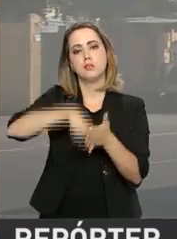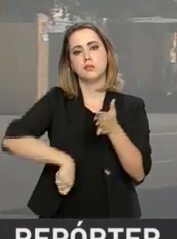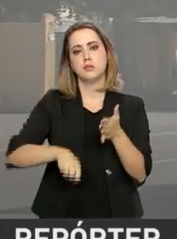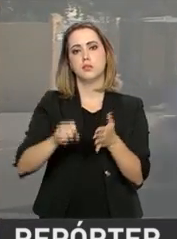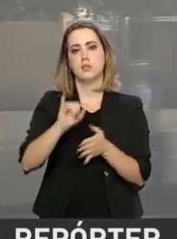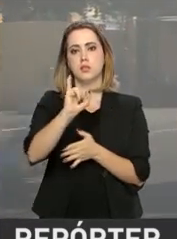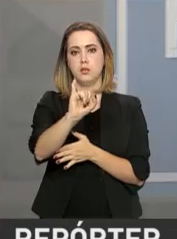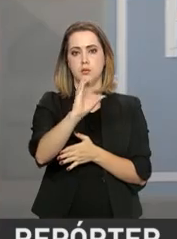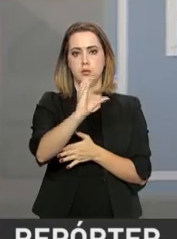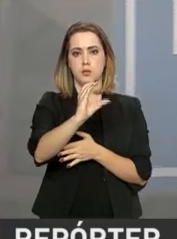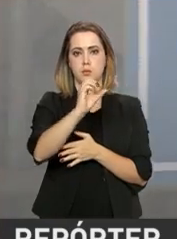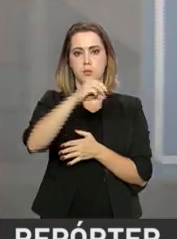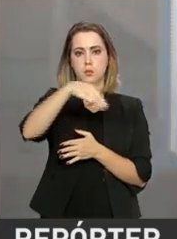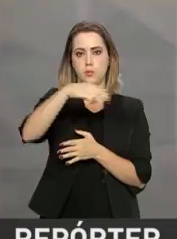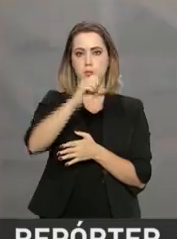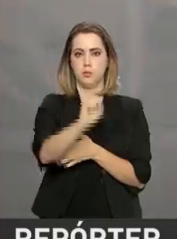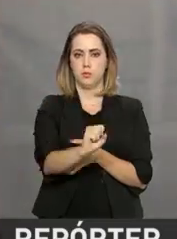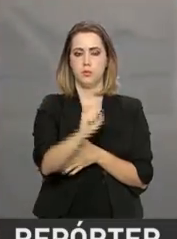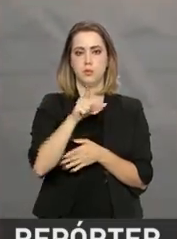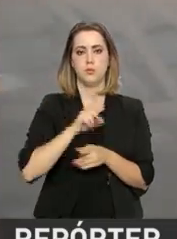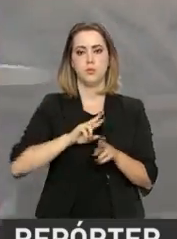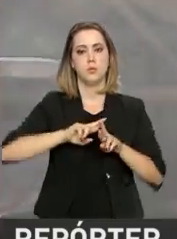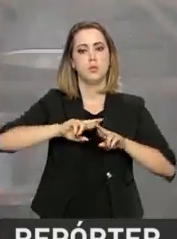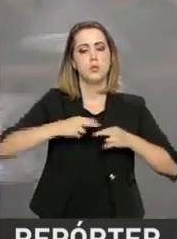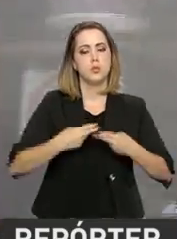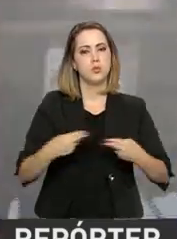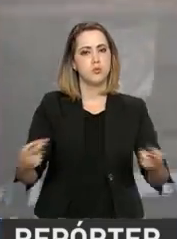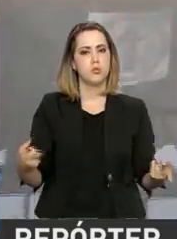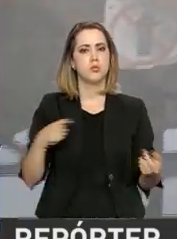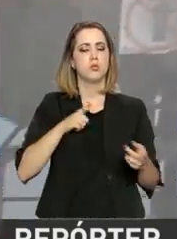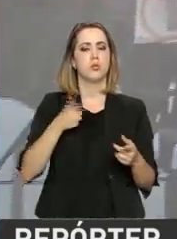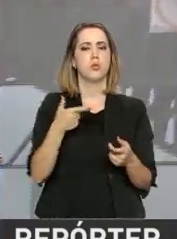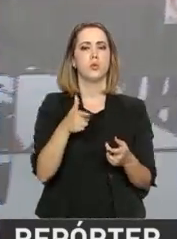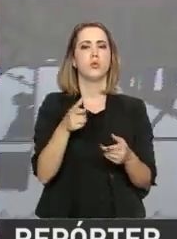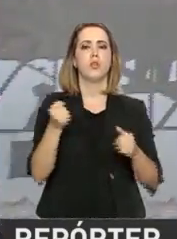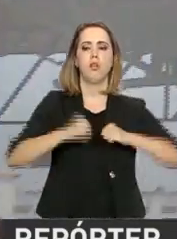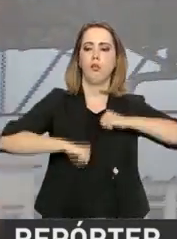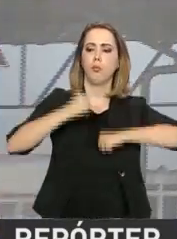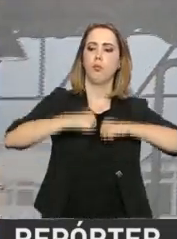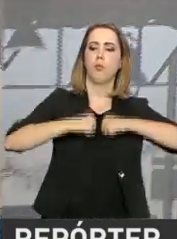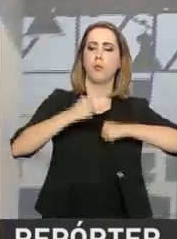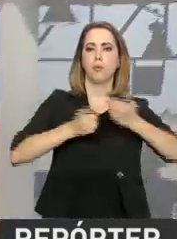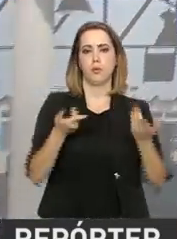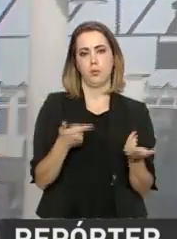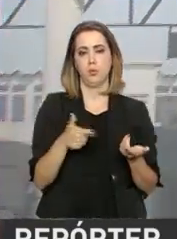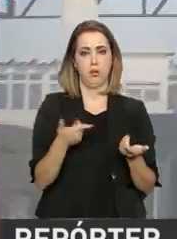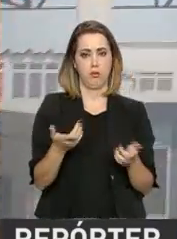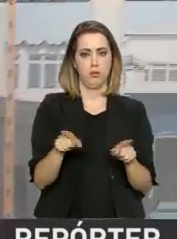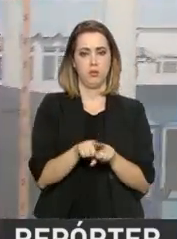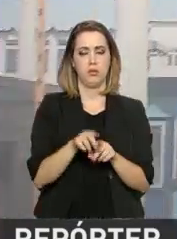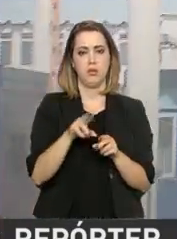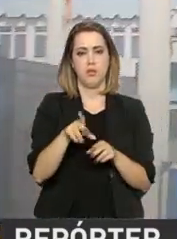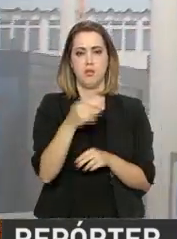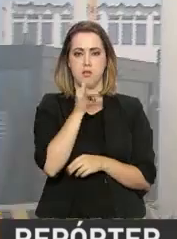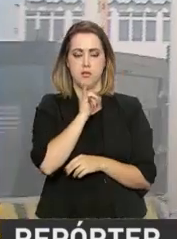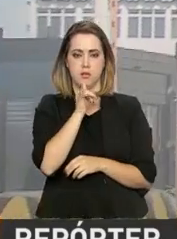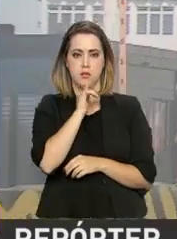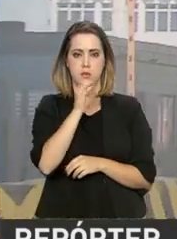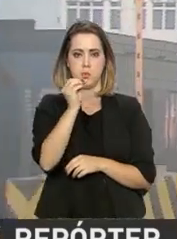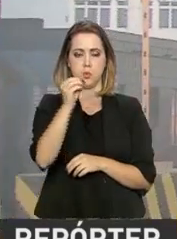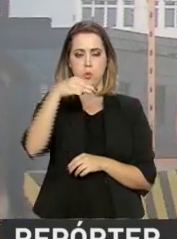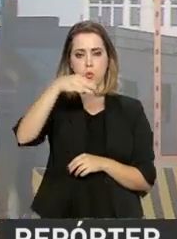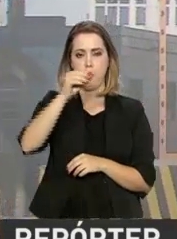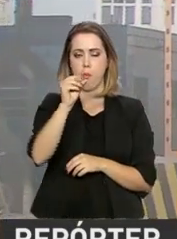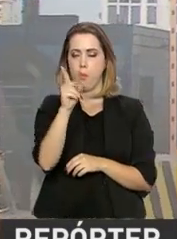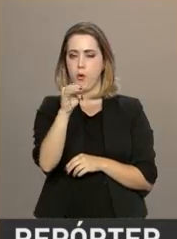o ICMS, na exportação de bens que não são industrializados. É o caso das commodities, que são